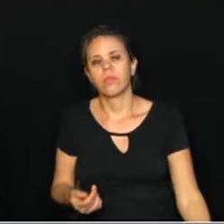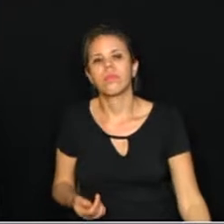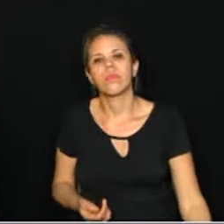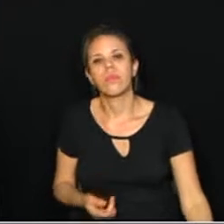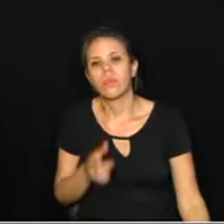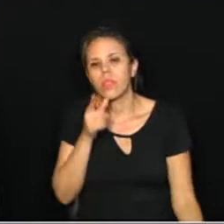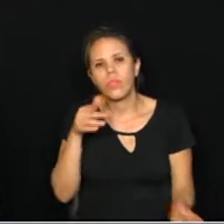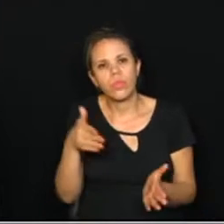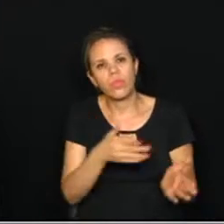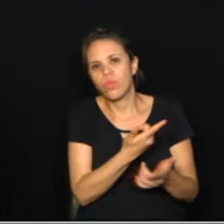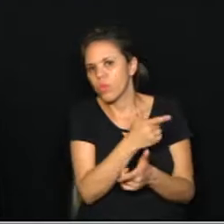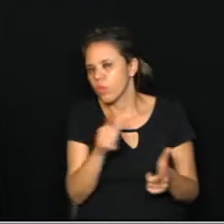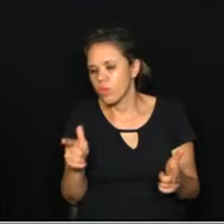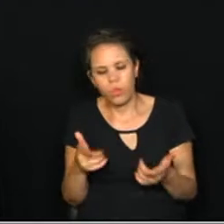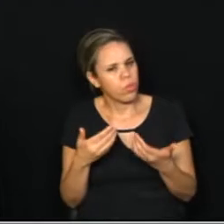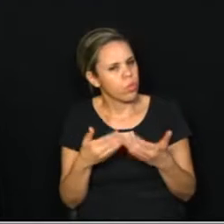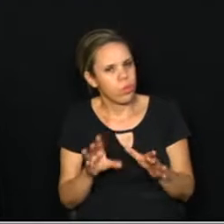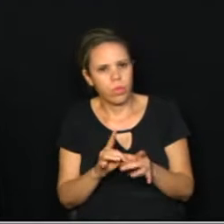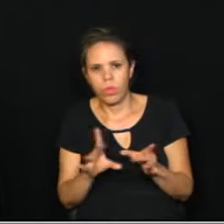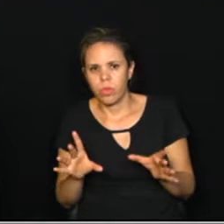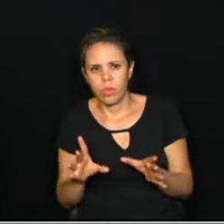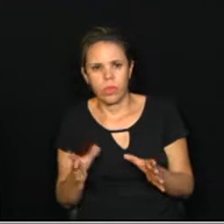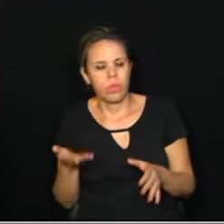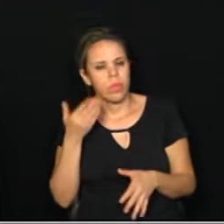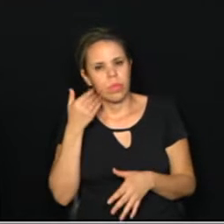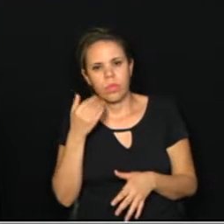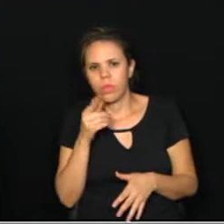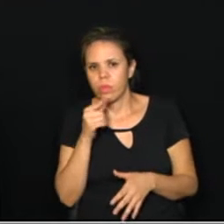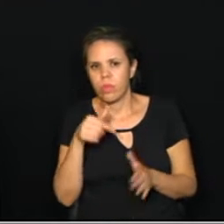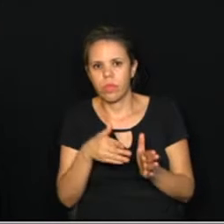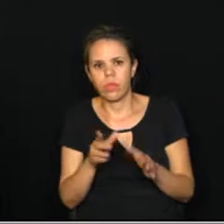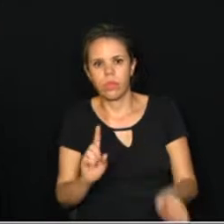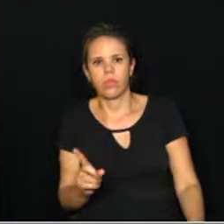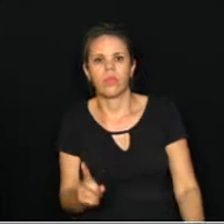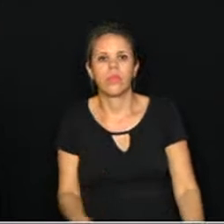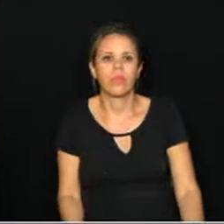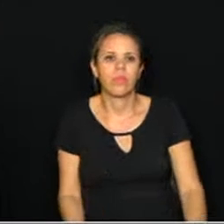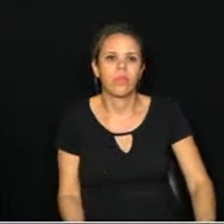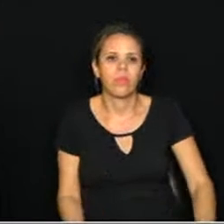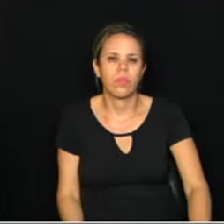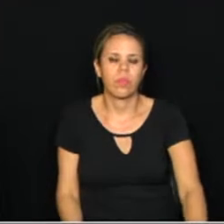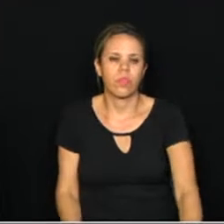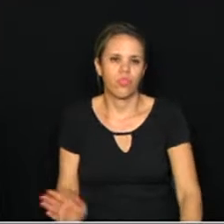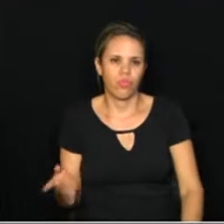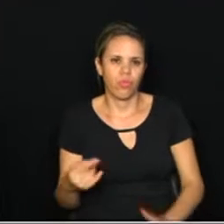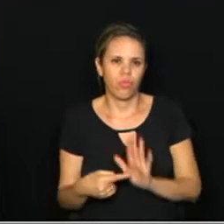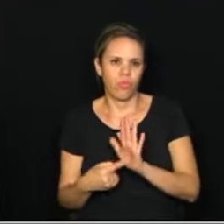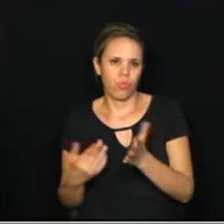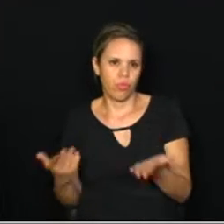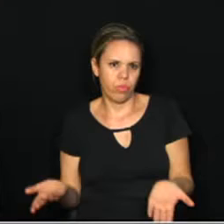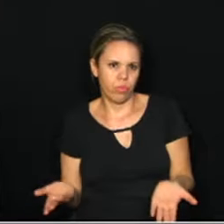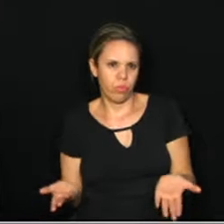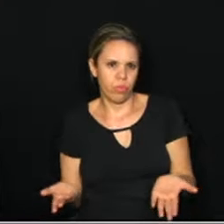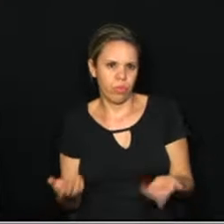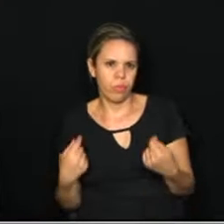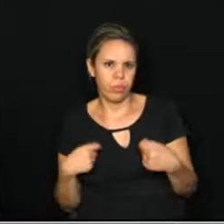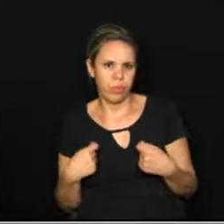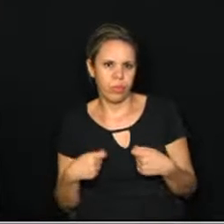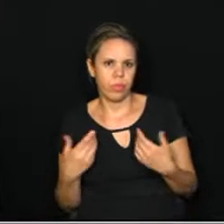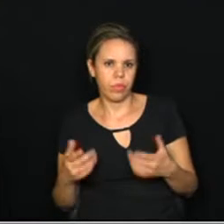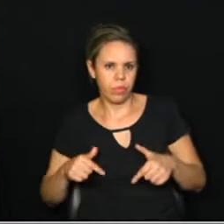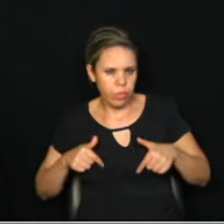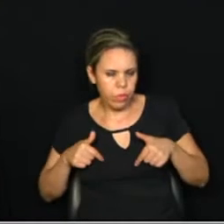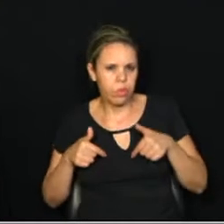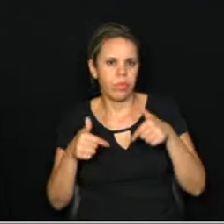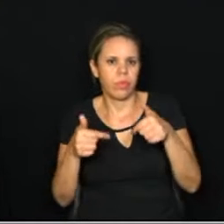rios eles não têm uma disponibilidade hídrica tão grande, então como os dados já apresentados, então são necessários ações